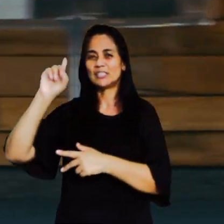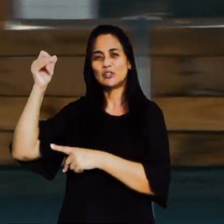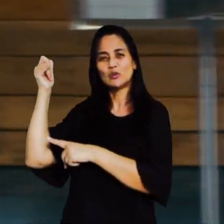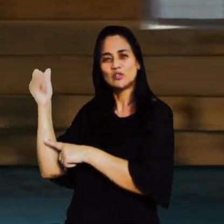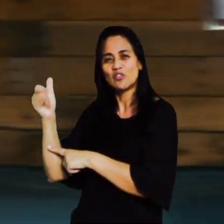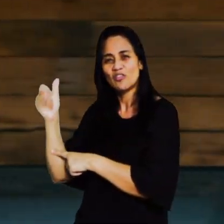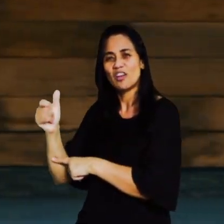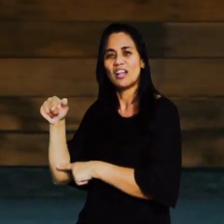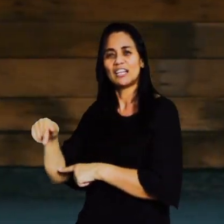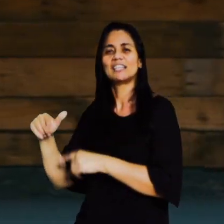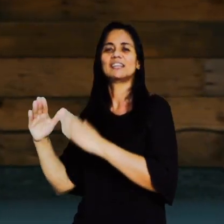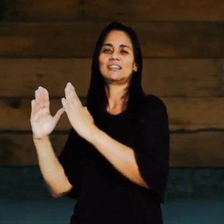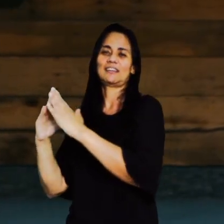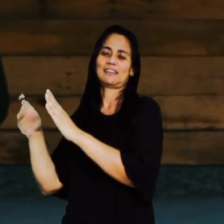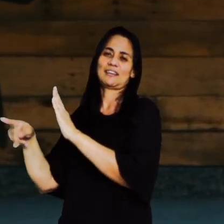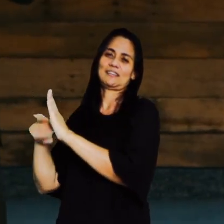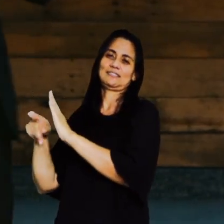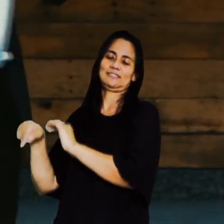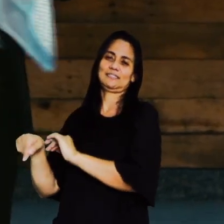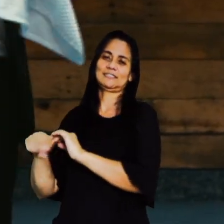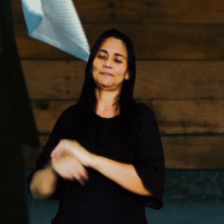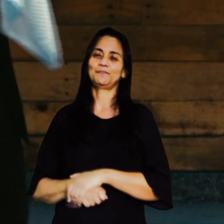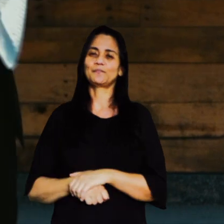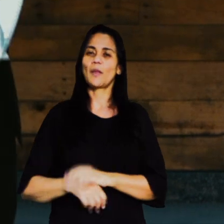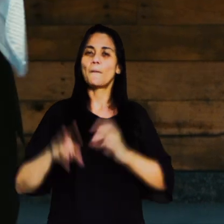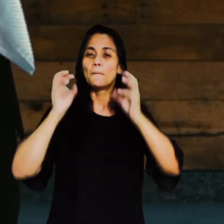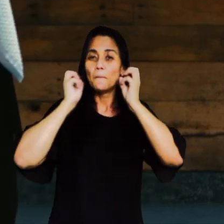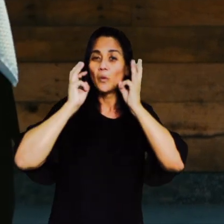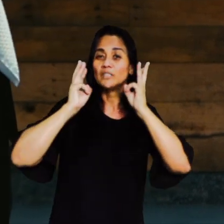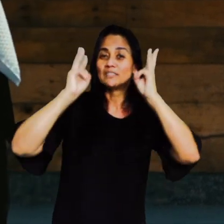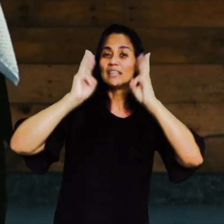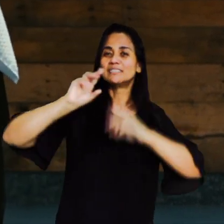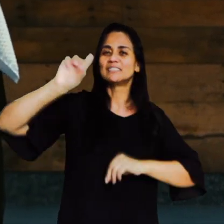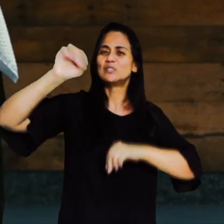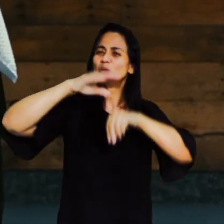falar contigo. Depois desce no monte, agora eu quero falar com o povo.